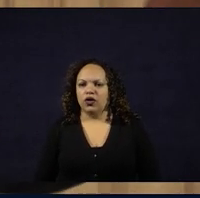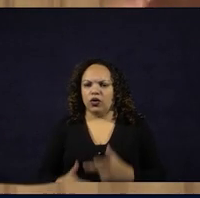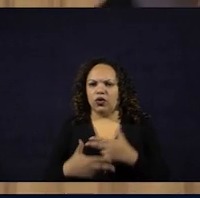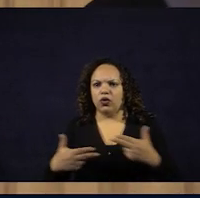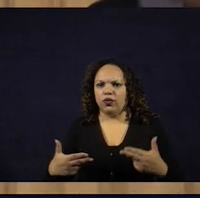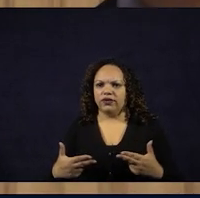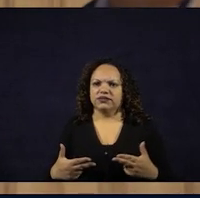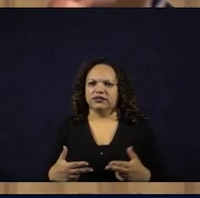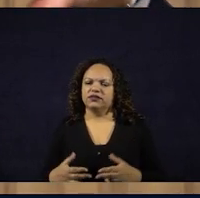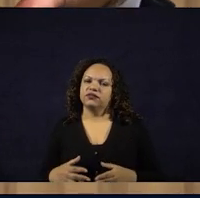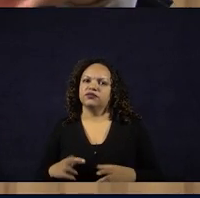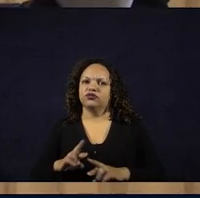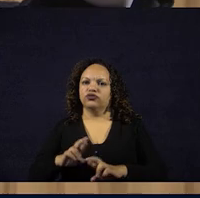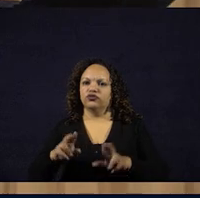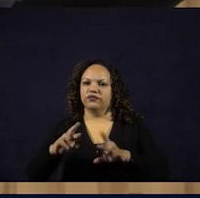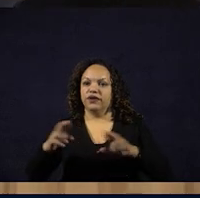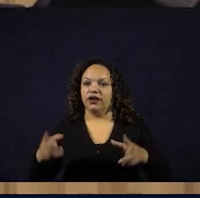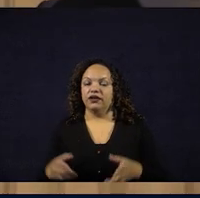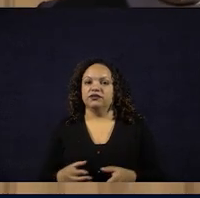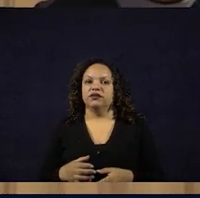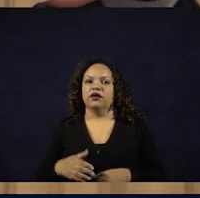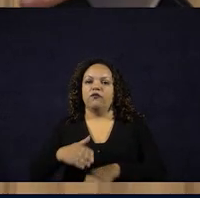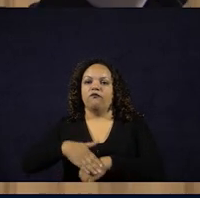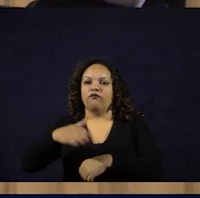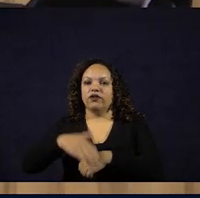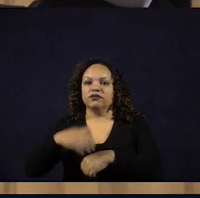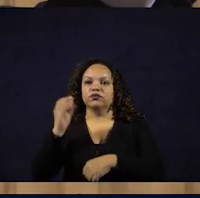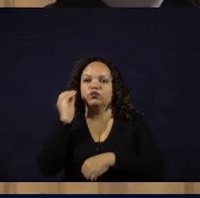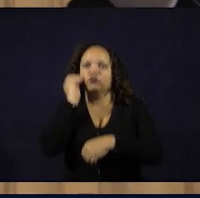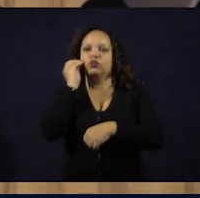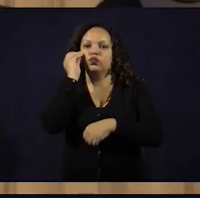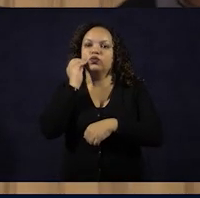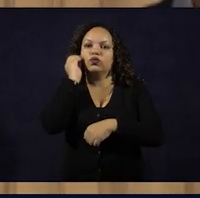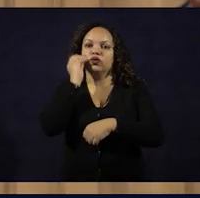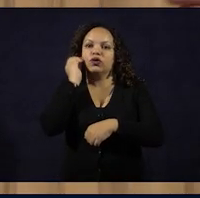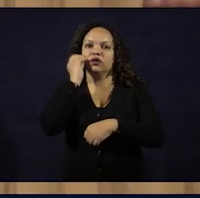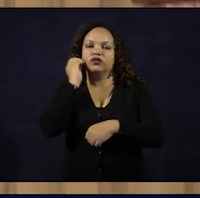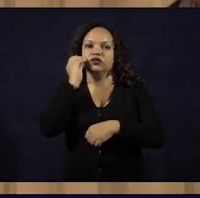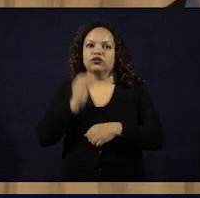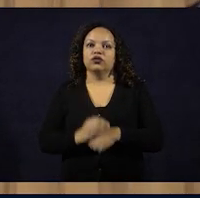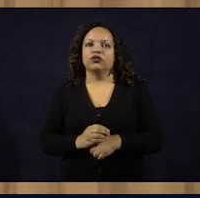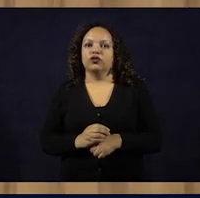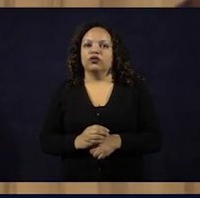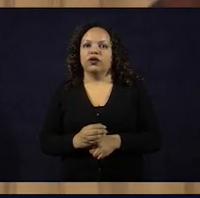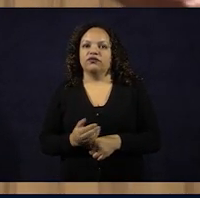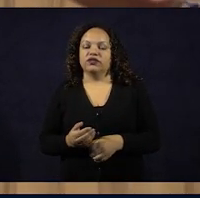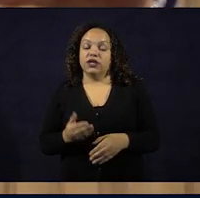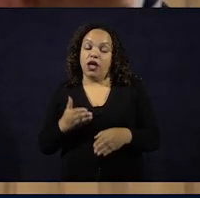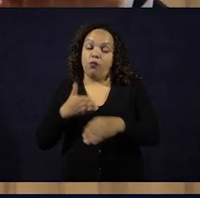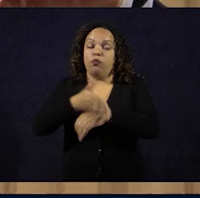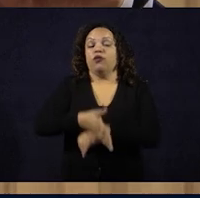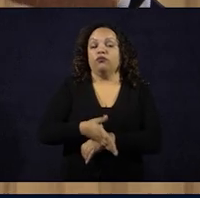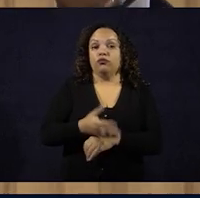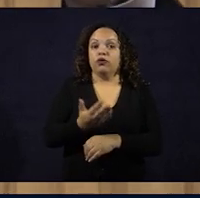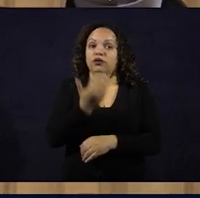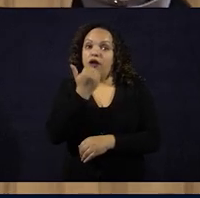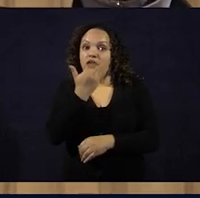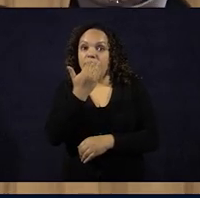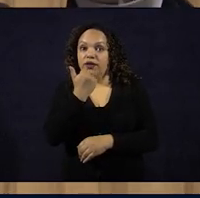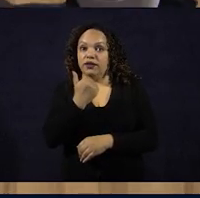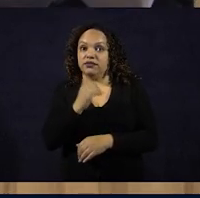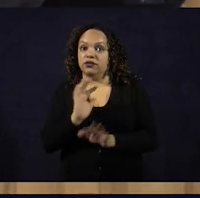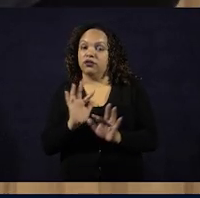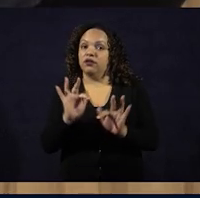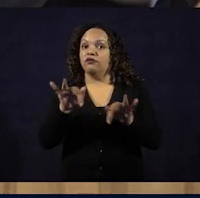os testes Então são coisas que você não é que você inferir na alimentação você não numa